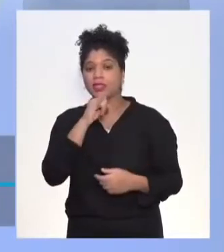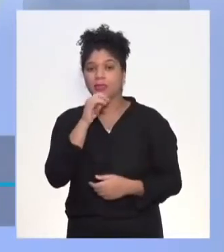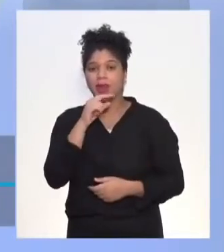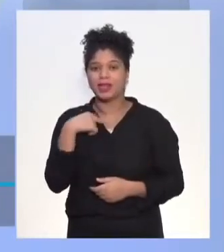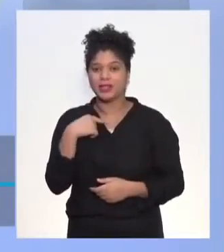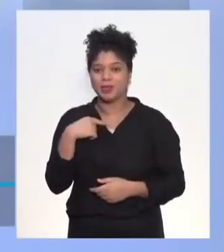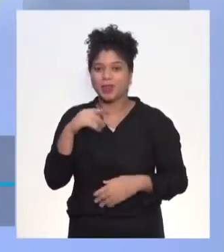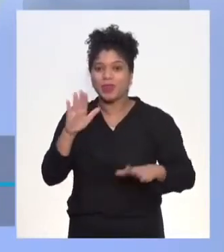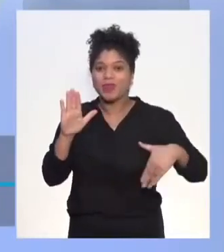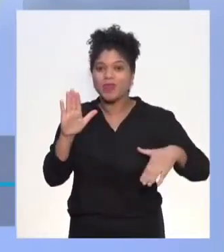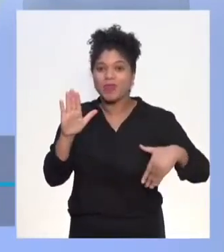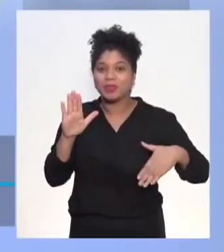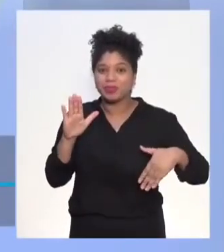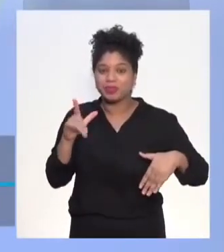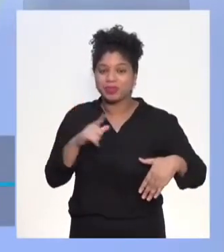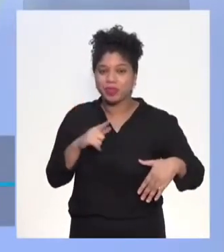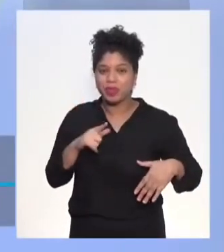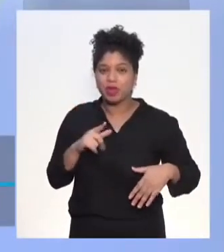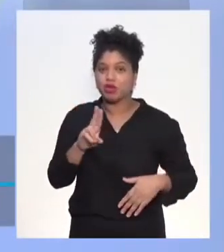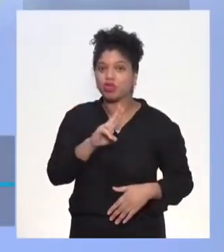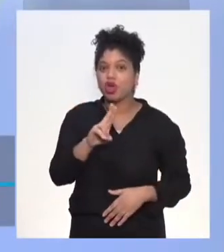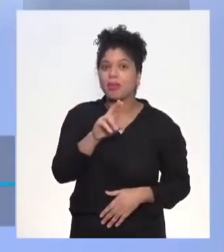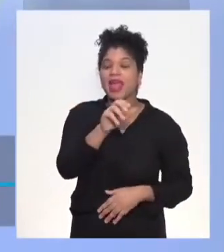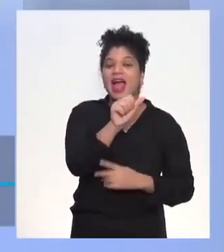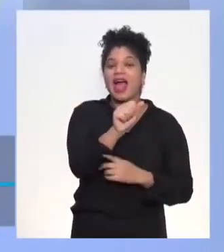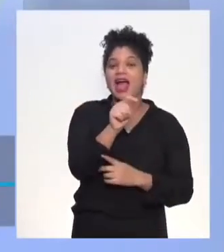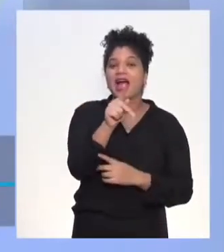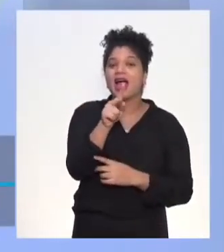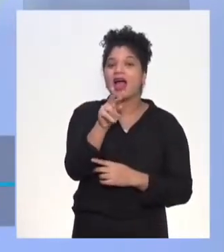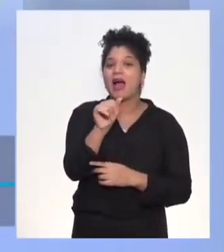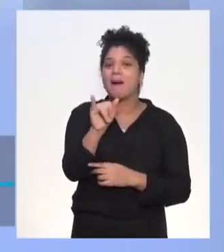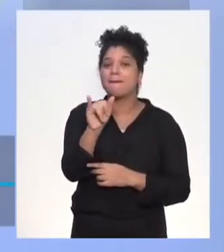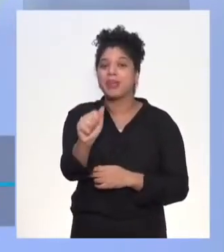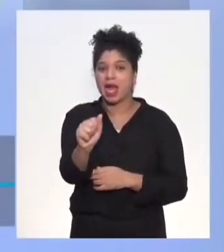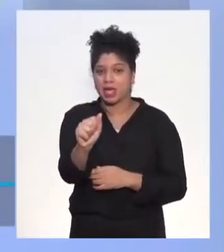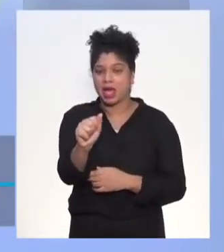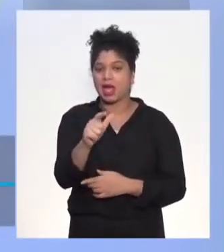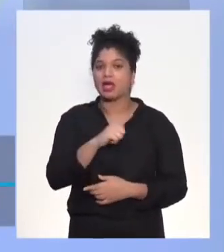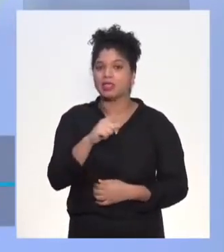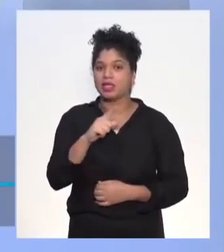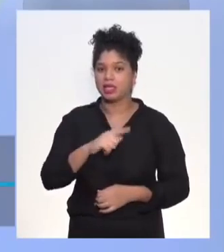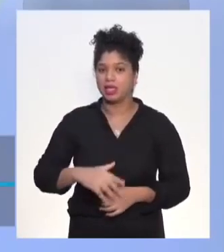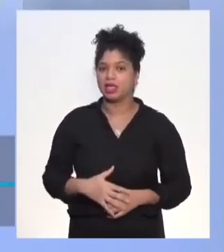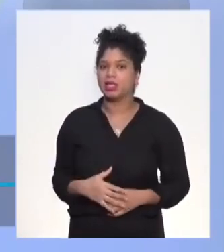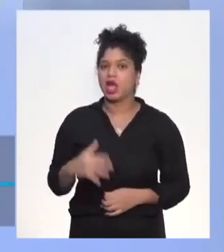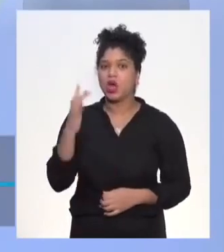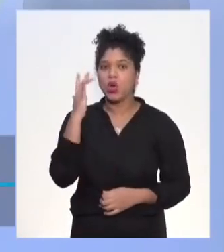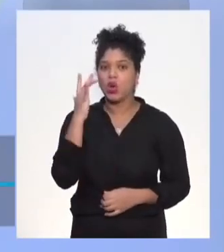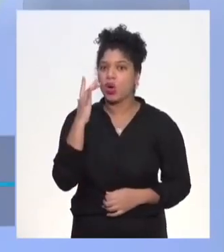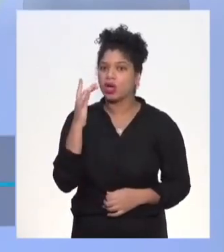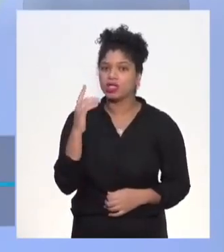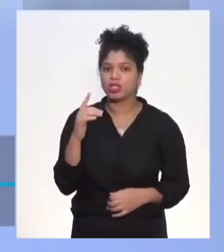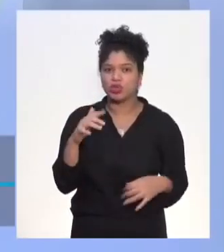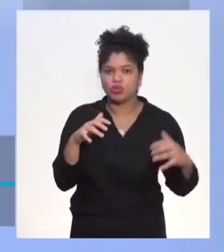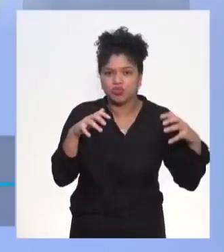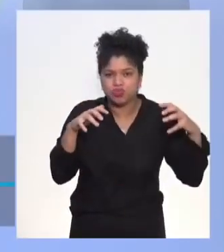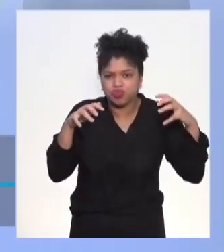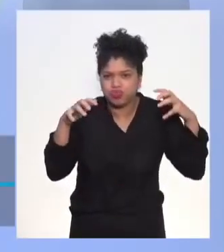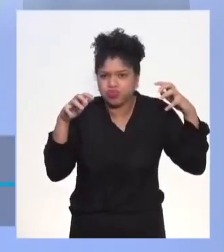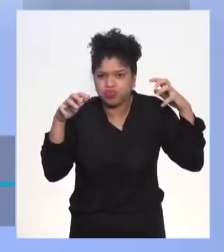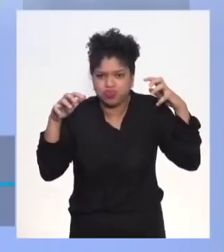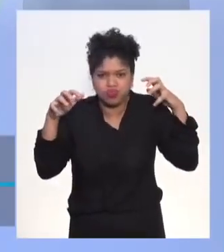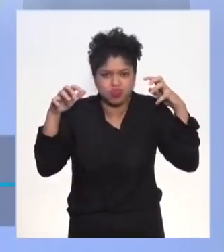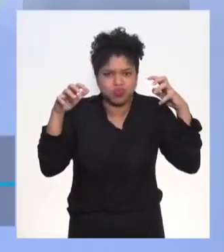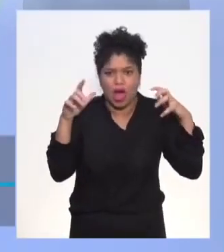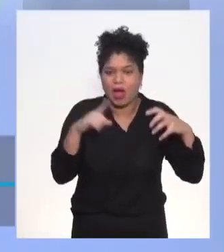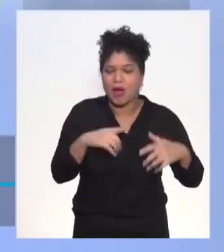Aliás, tem um filme chamado A Praia, com o DiCaprio, né? Que eu acredito que seja uma história de terror, embora muitos chamem de